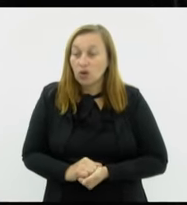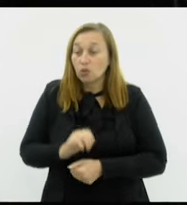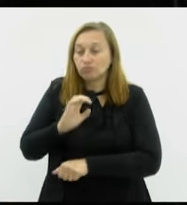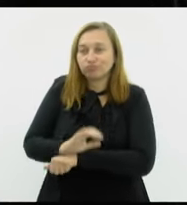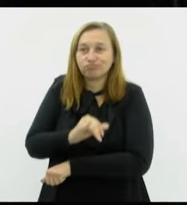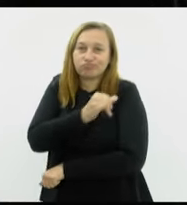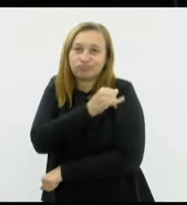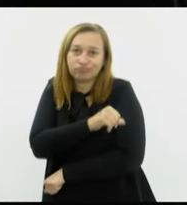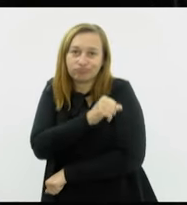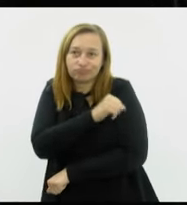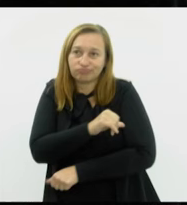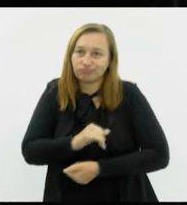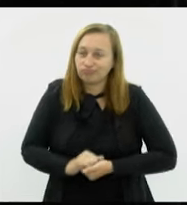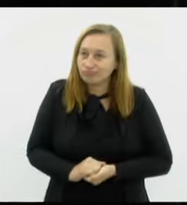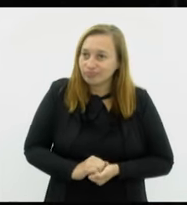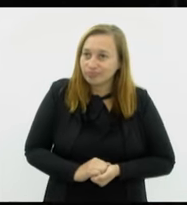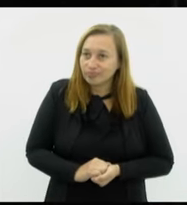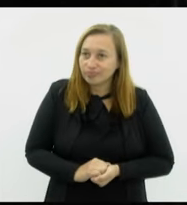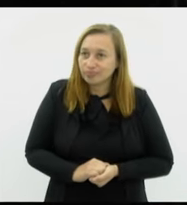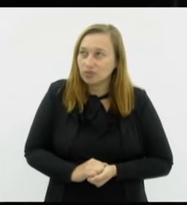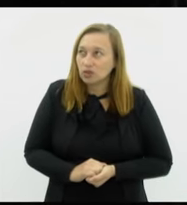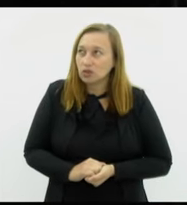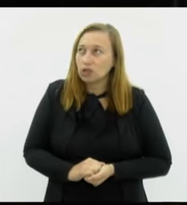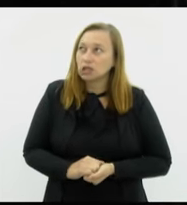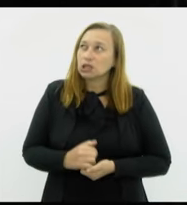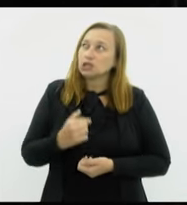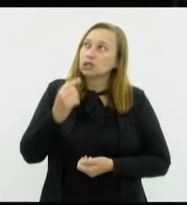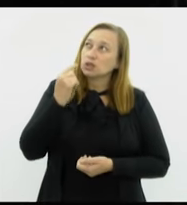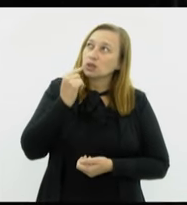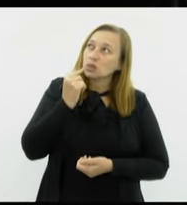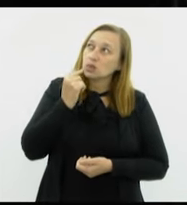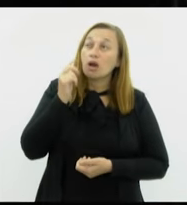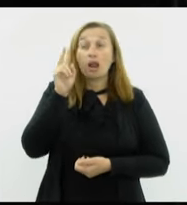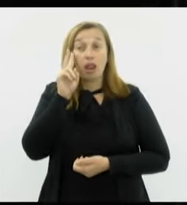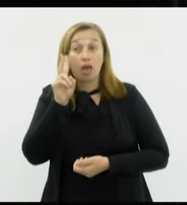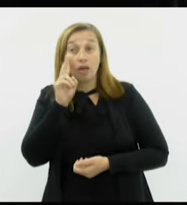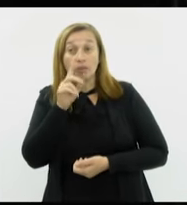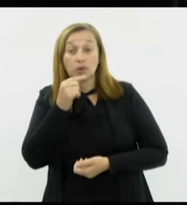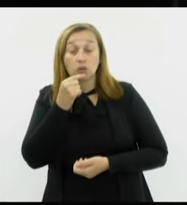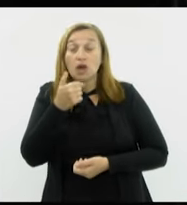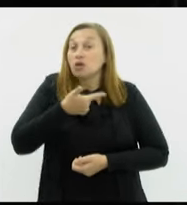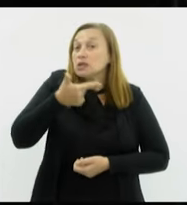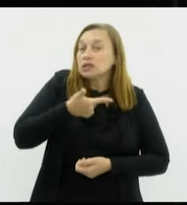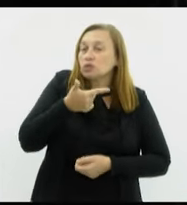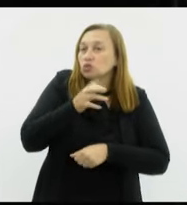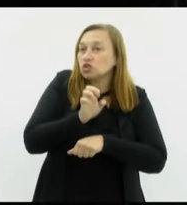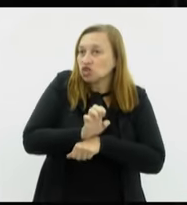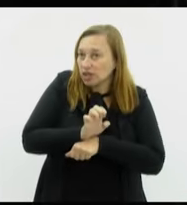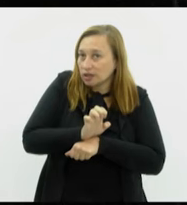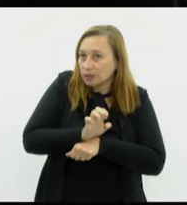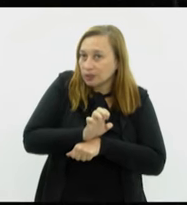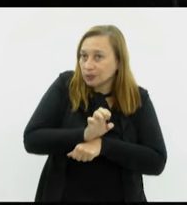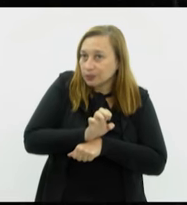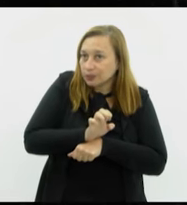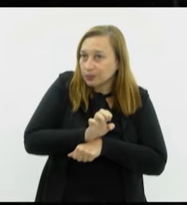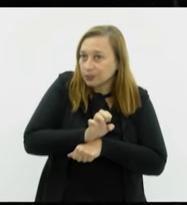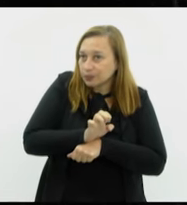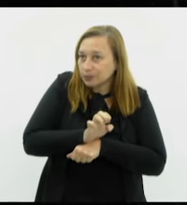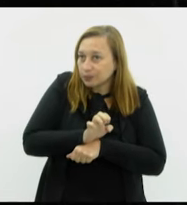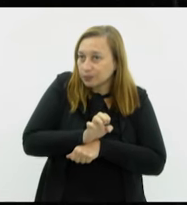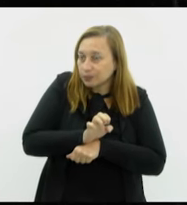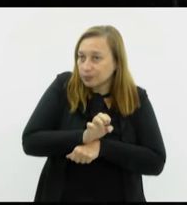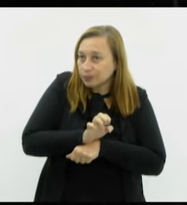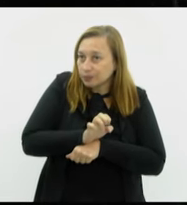Rio de Janeiro, salvo erro de memória, é o segundo estado de